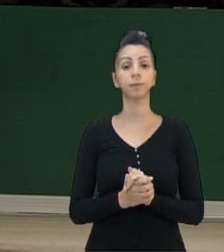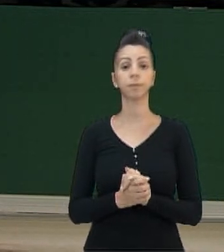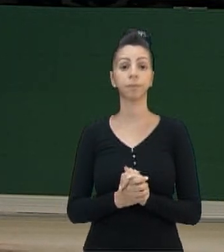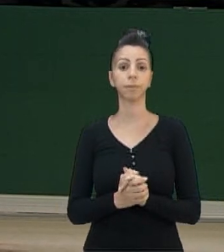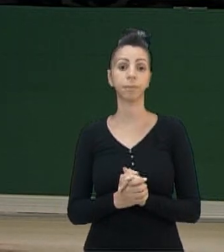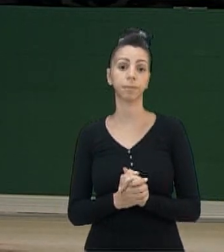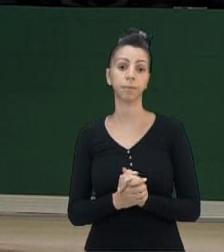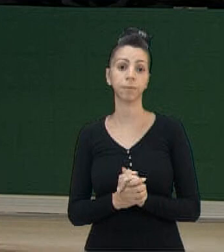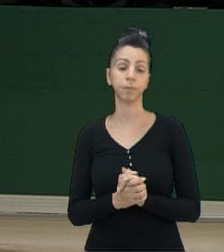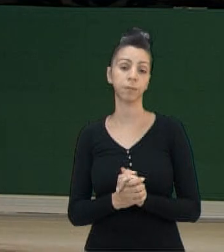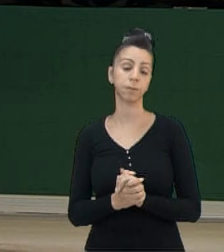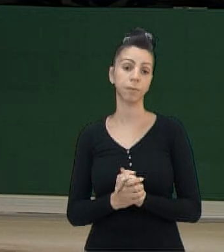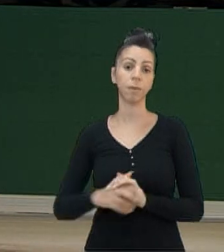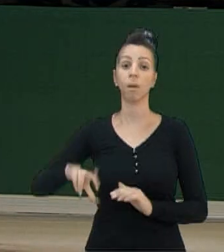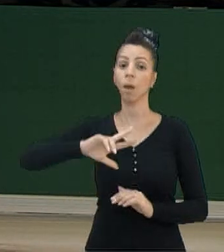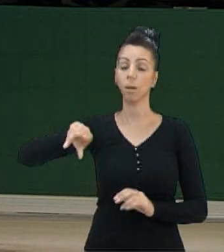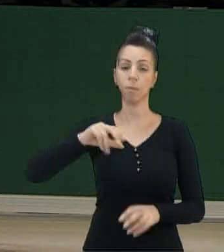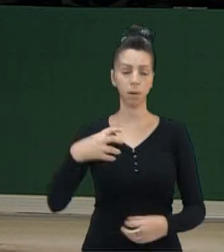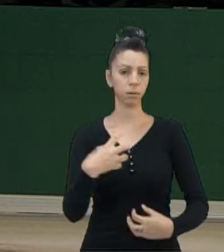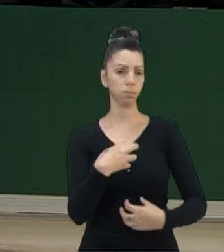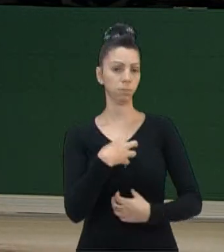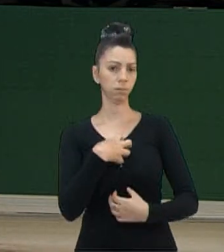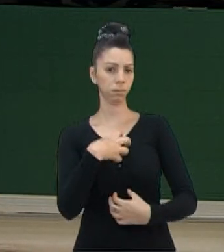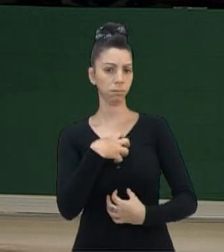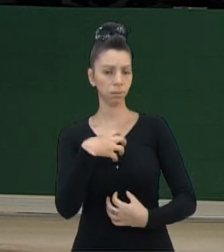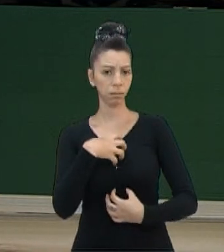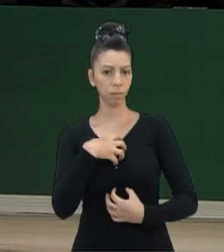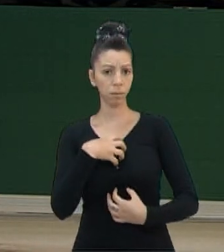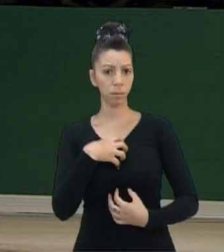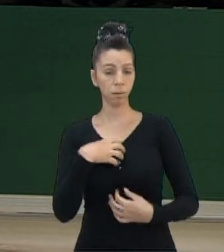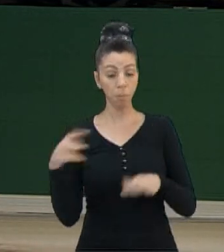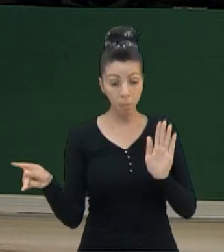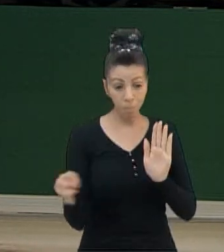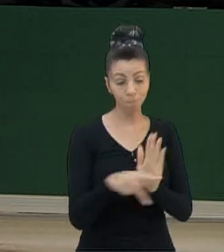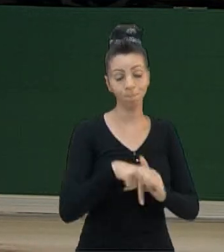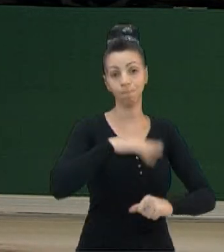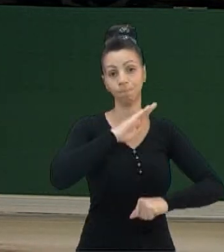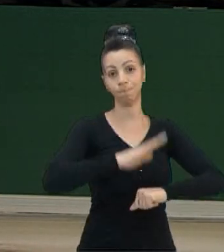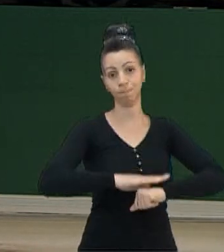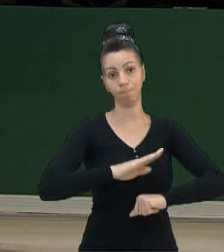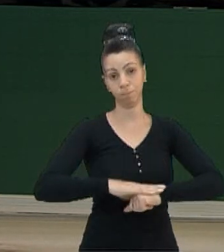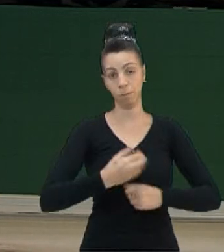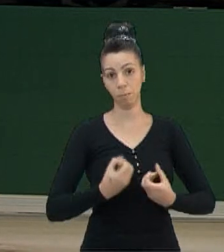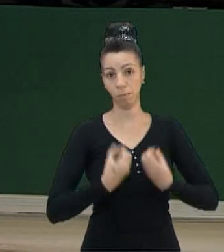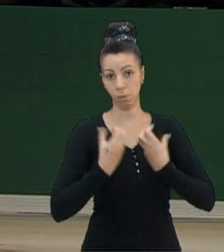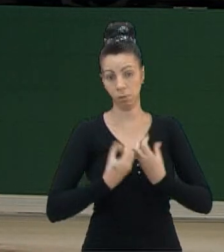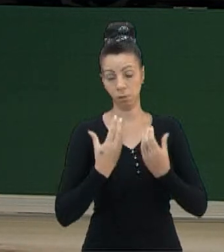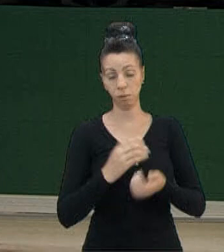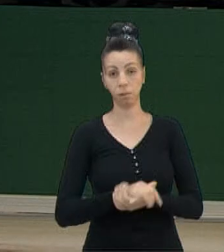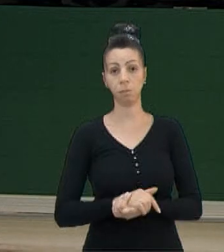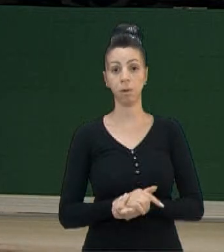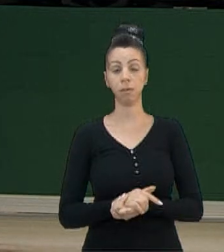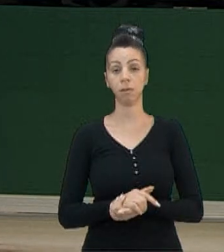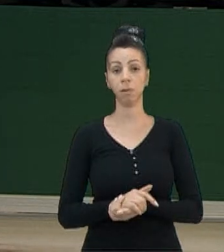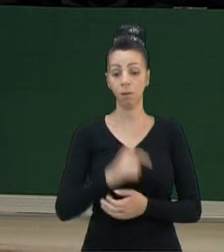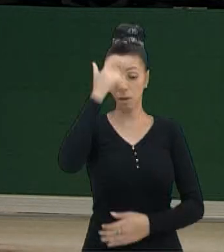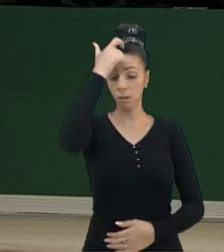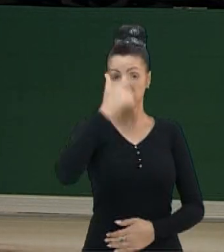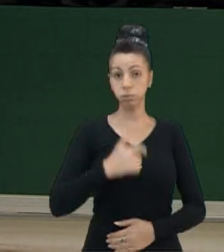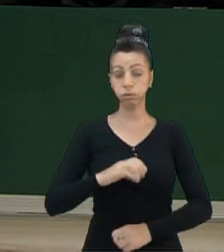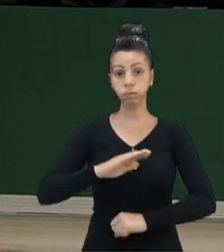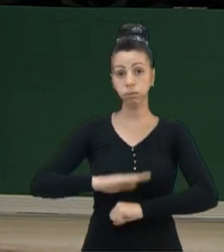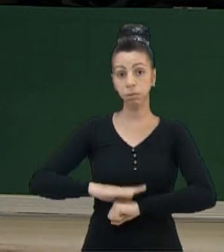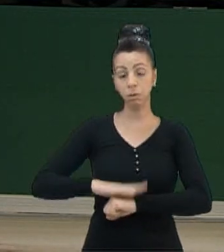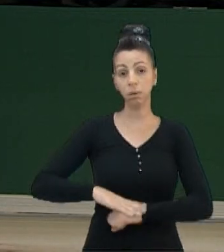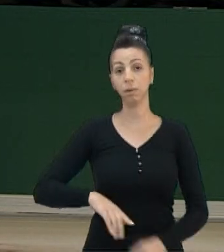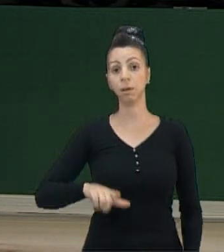questão sentimental, né, do poeta em si, né? É uma questão do eu lírico com a realidade